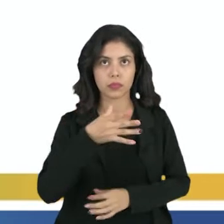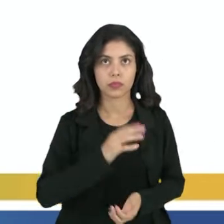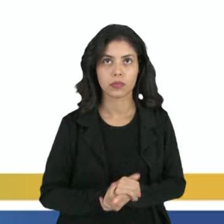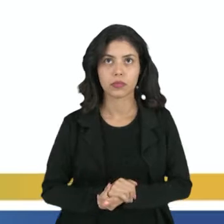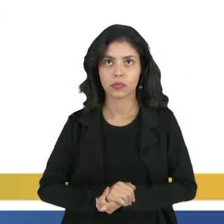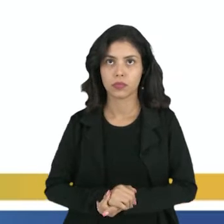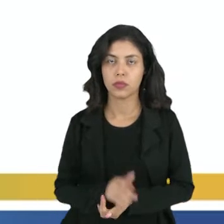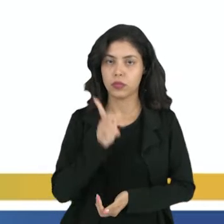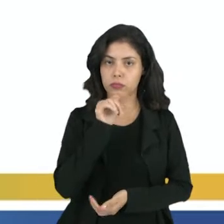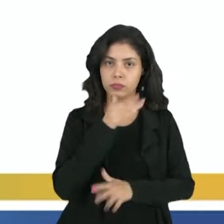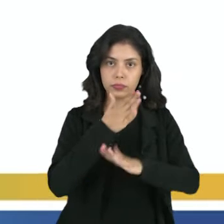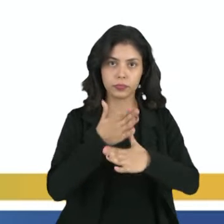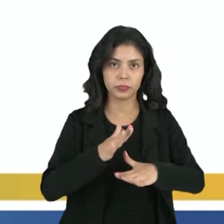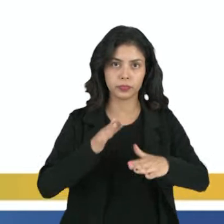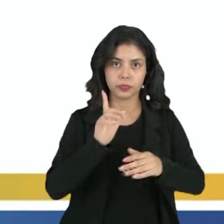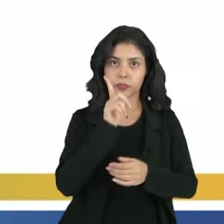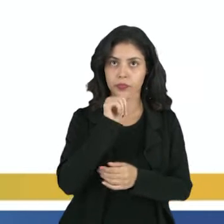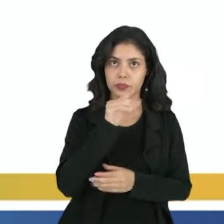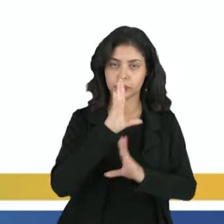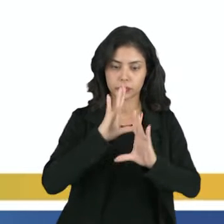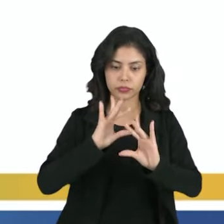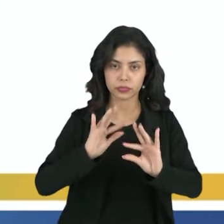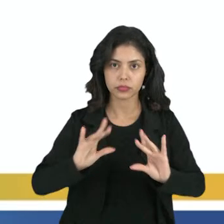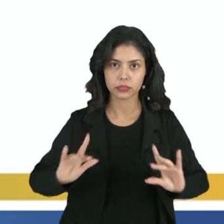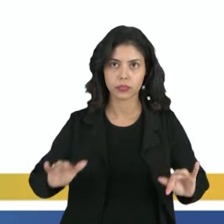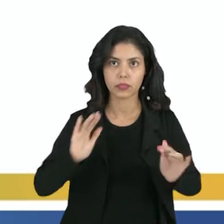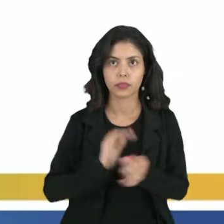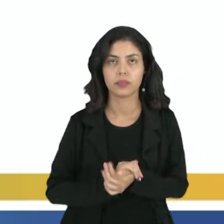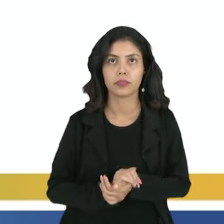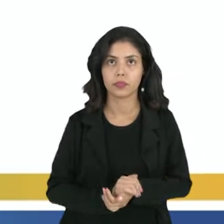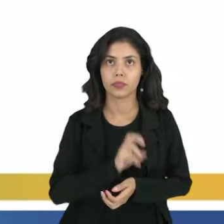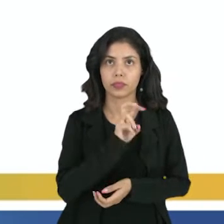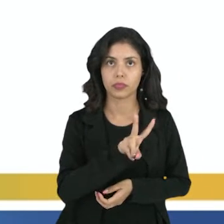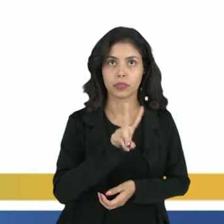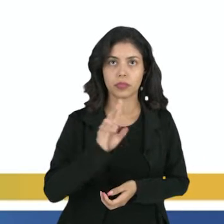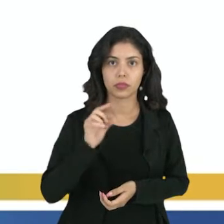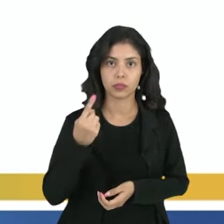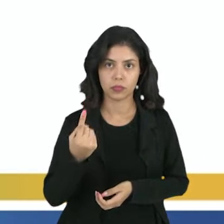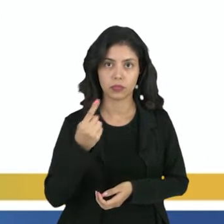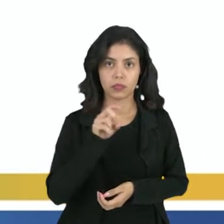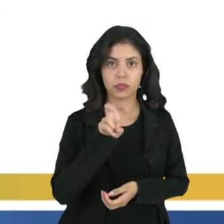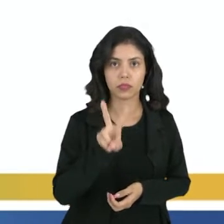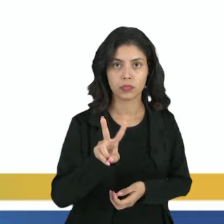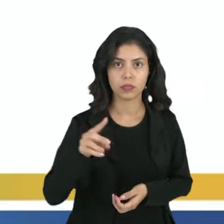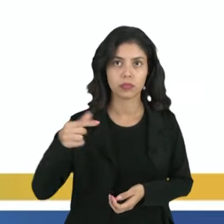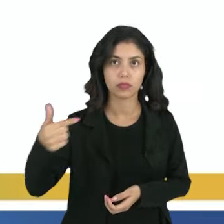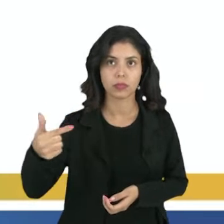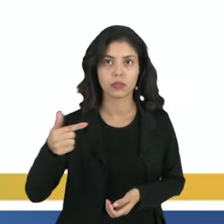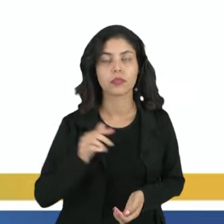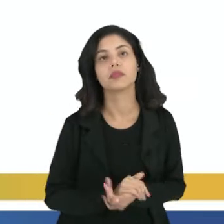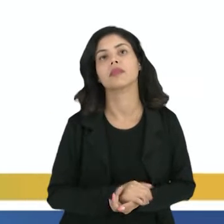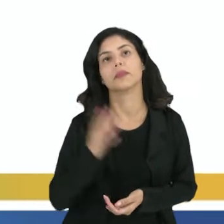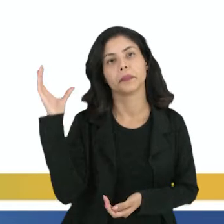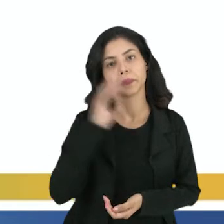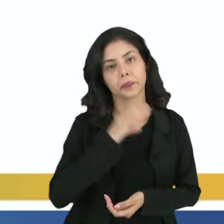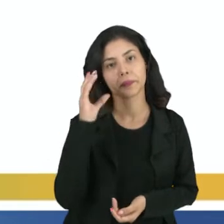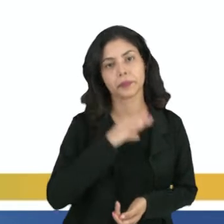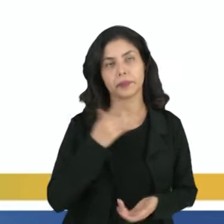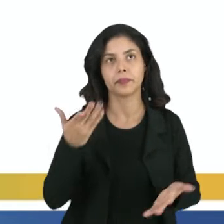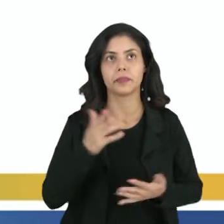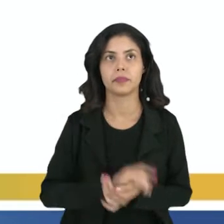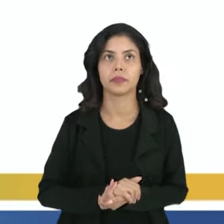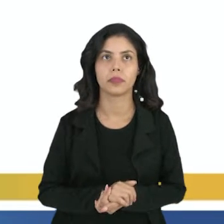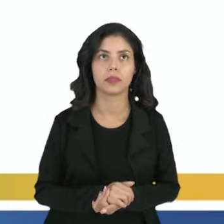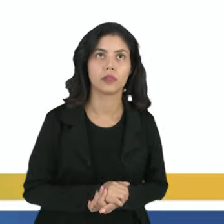em água no estado líquido. Então, nós temos aqui V1 e V2, a velocidade dessas reações,